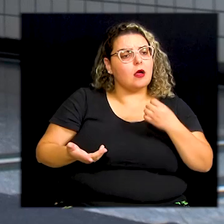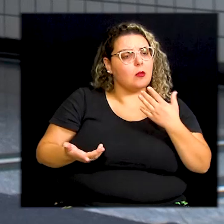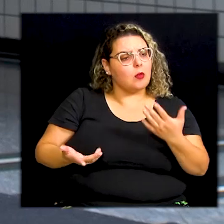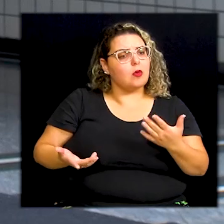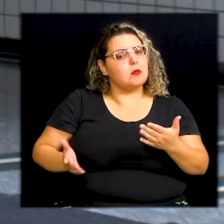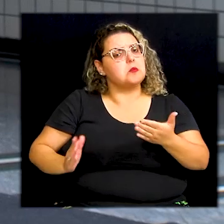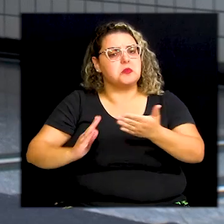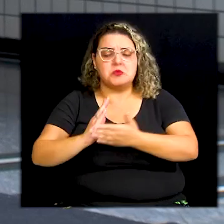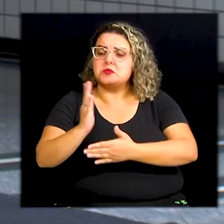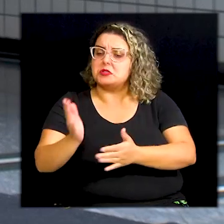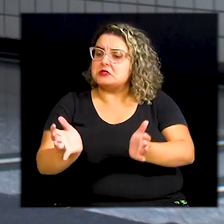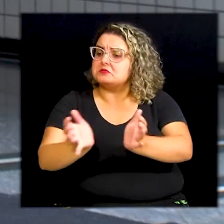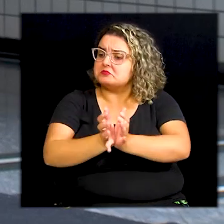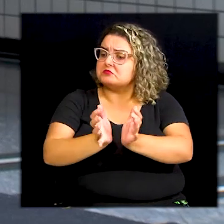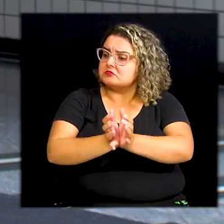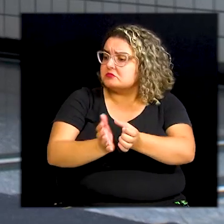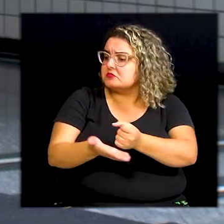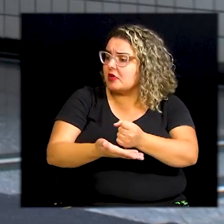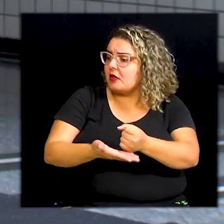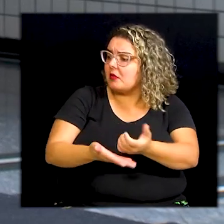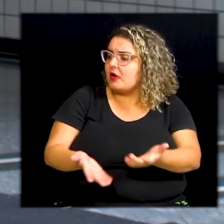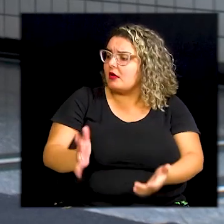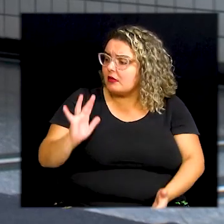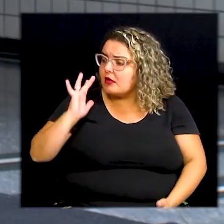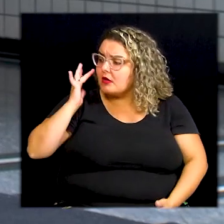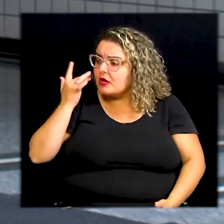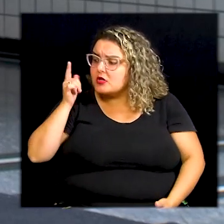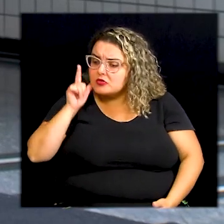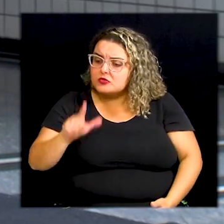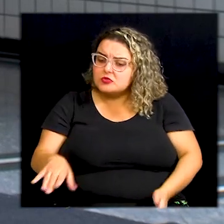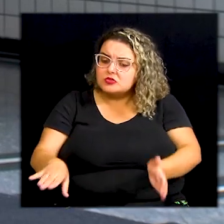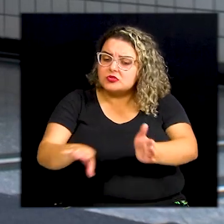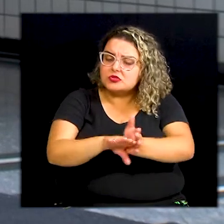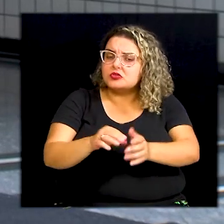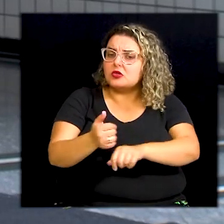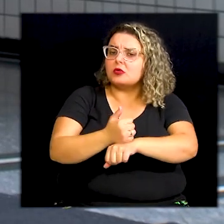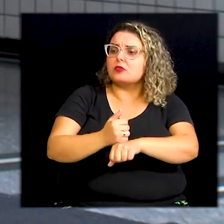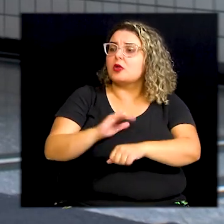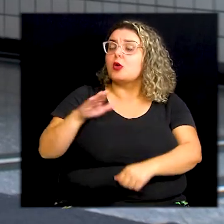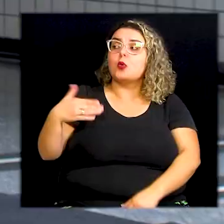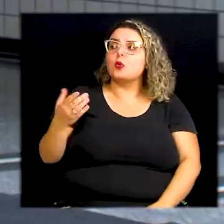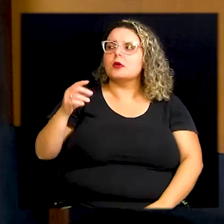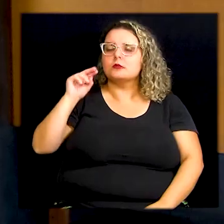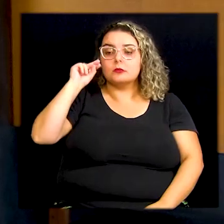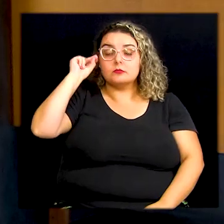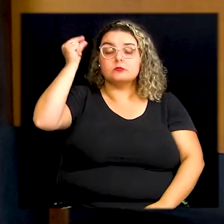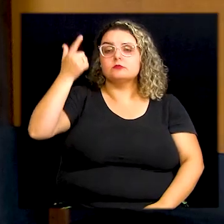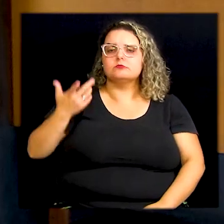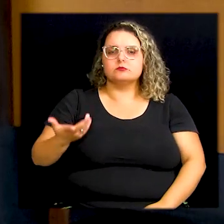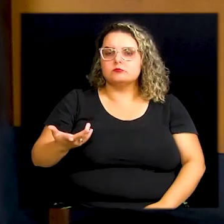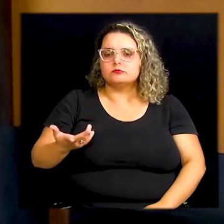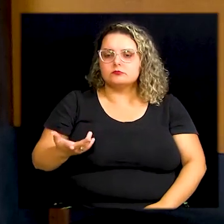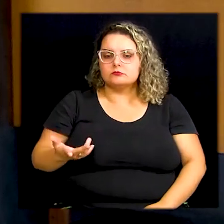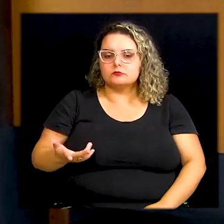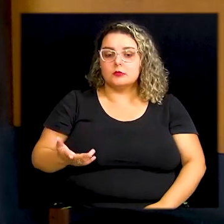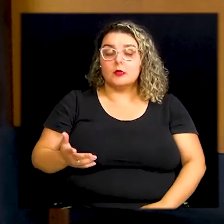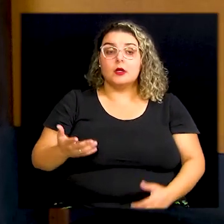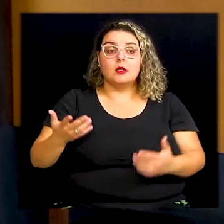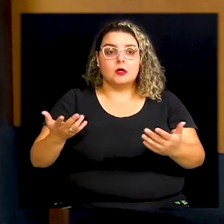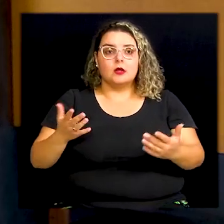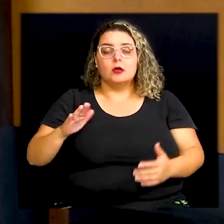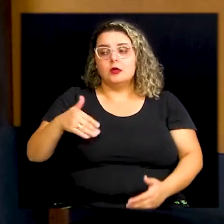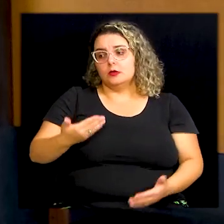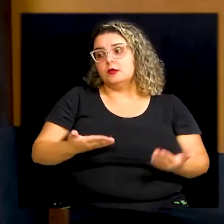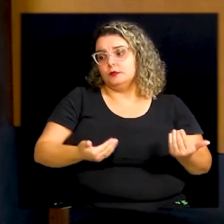fui aprovado, tô na categoria de base, acho que eu vou conseguir chegar no profissional. Quando que essa ficha caiu? Cara, é que quando a